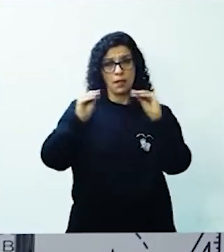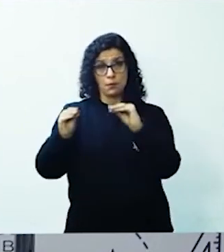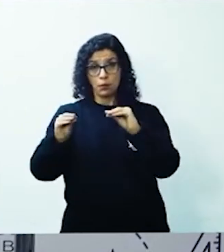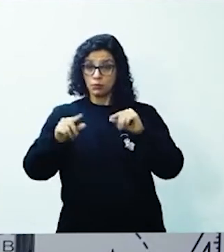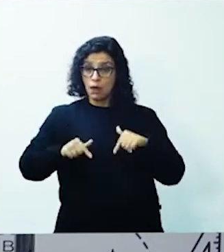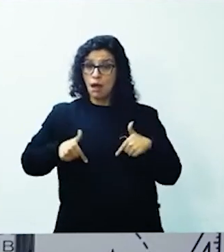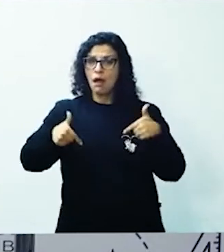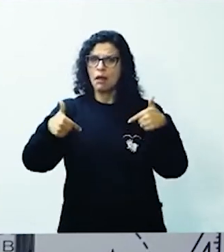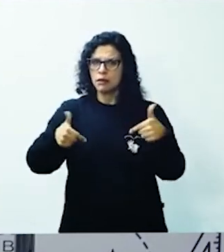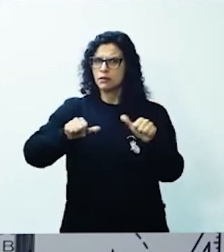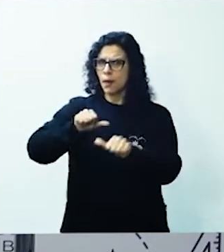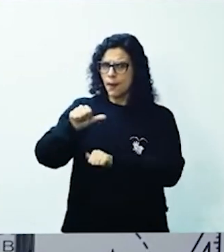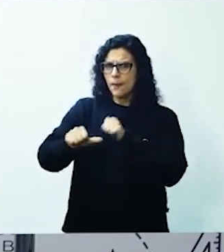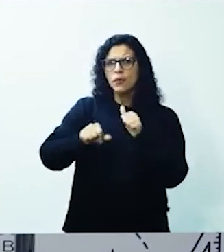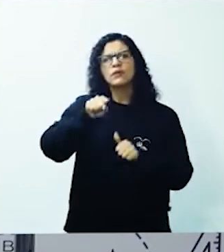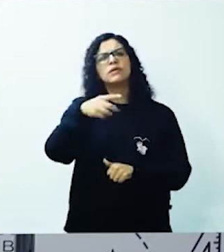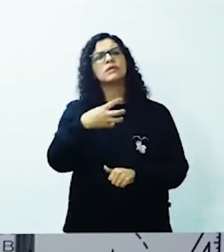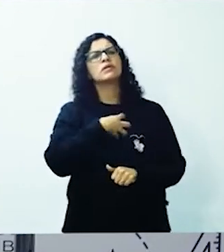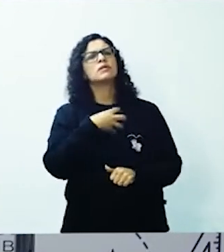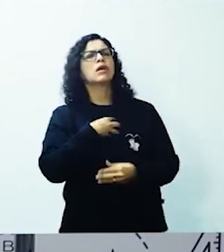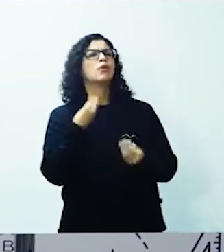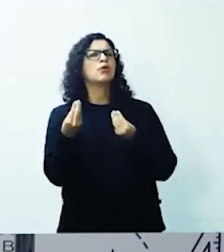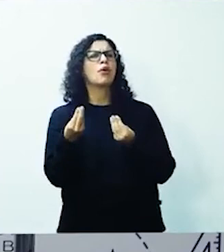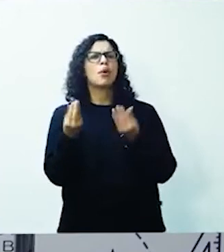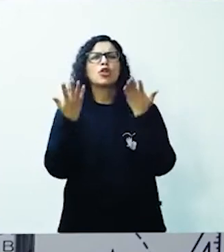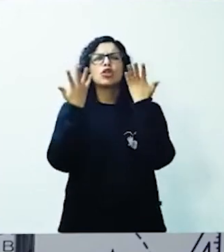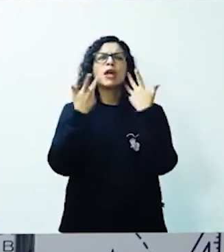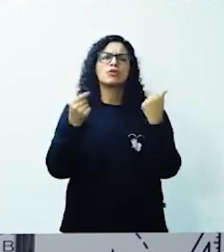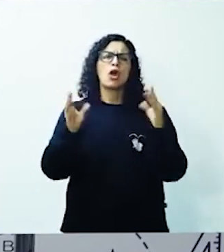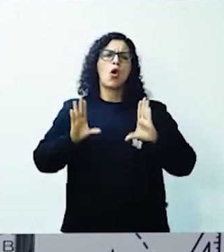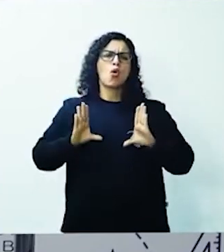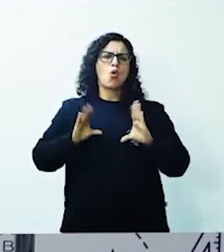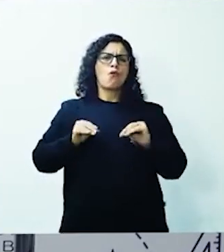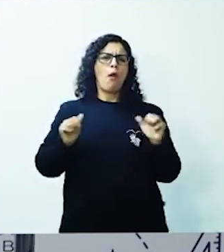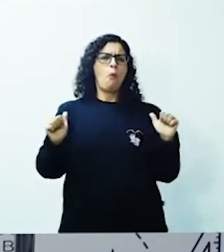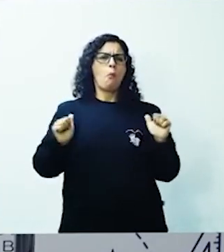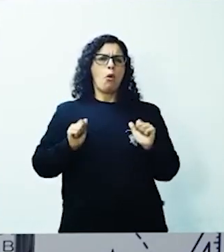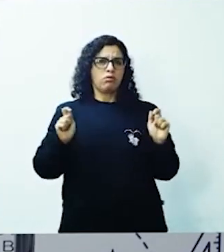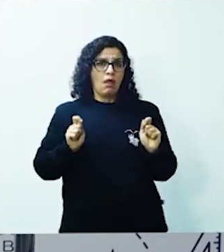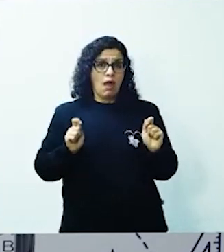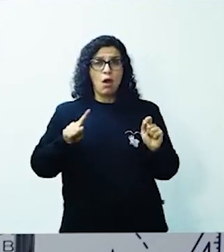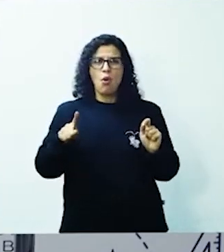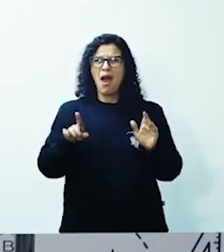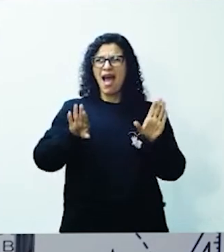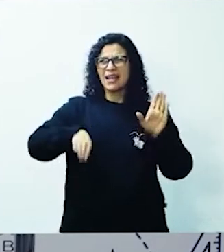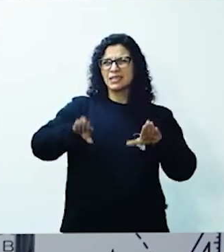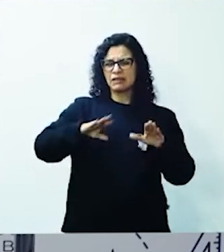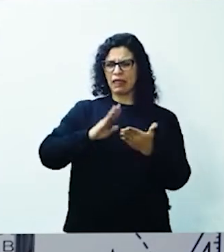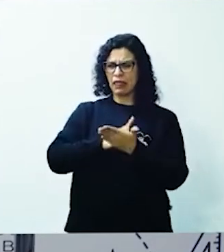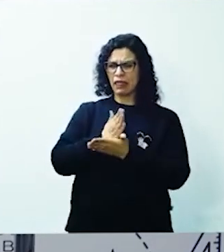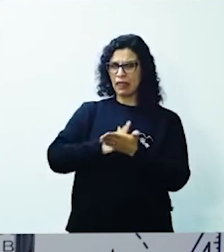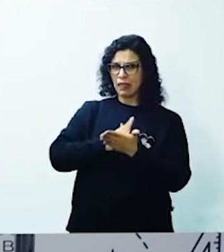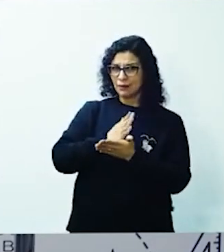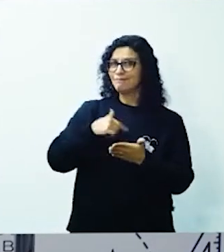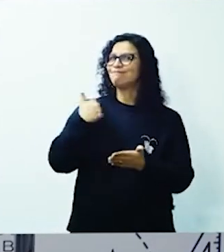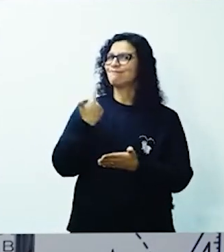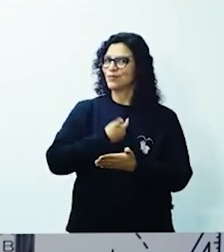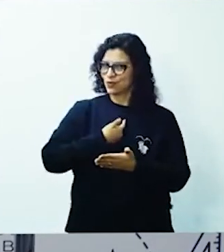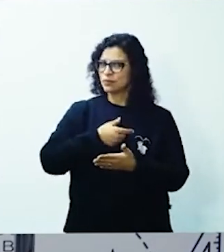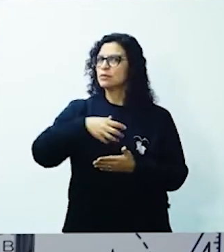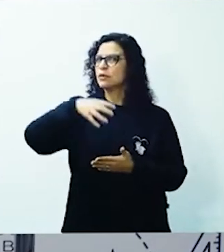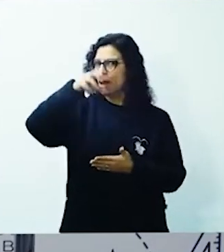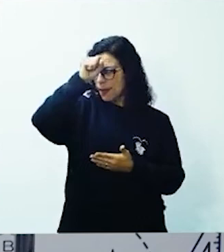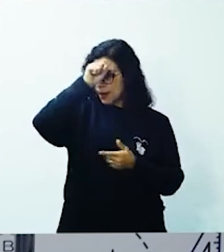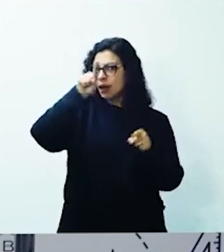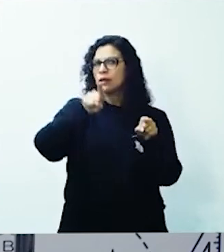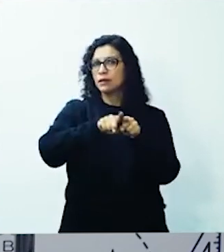atitudes. E como que você se sente? Será que é gostoso quando isso acontece? A gente aprende coisas muito novas quando